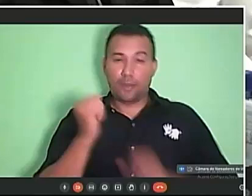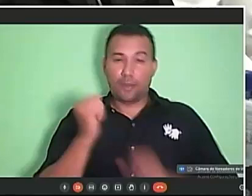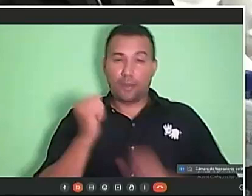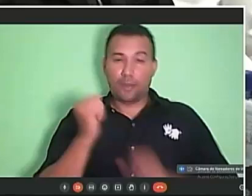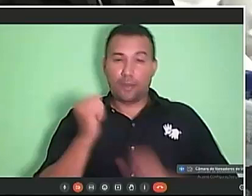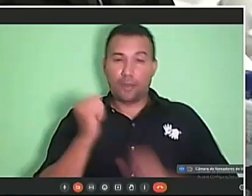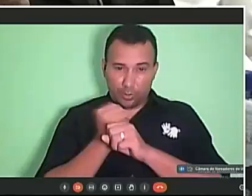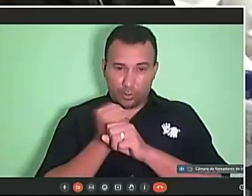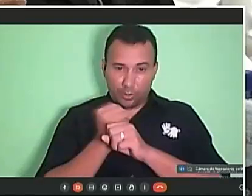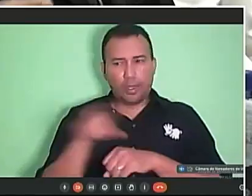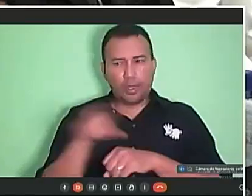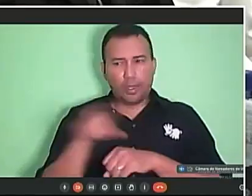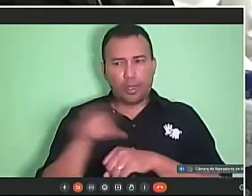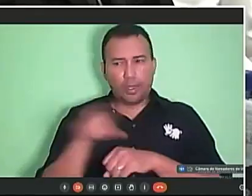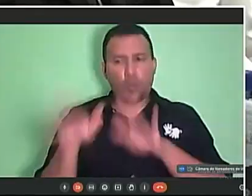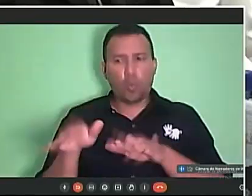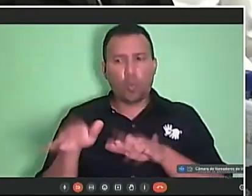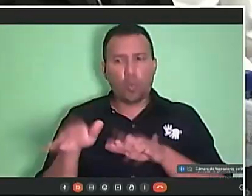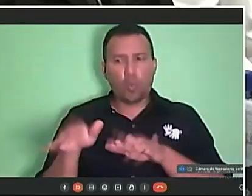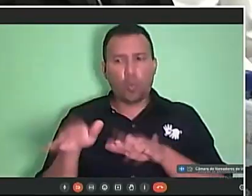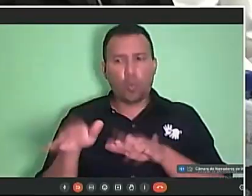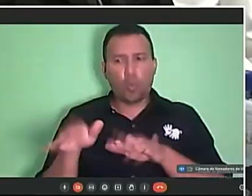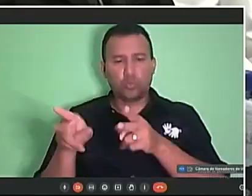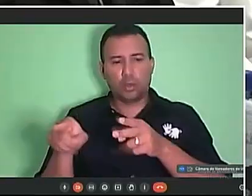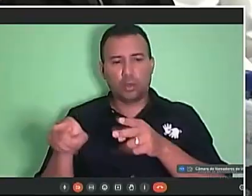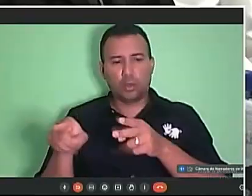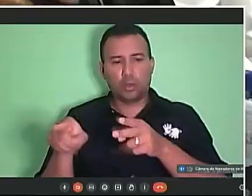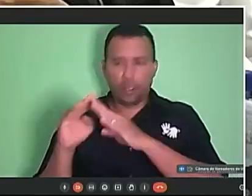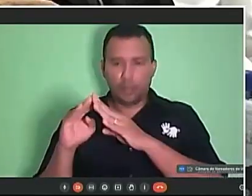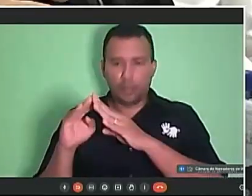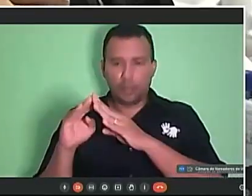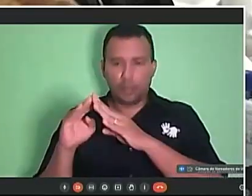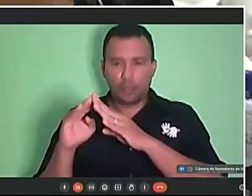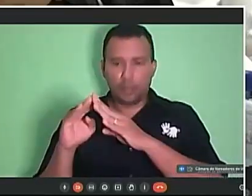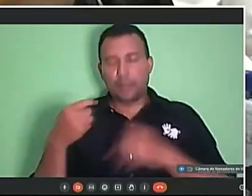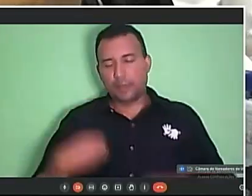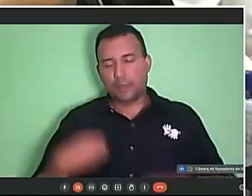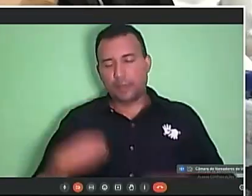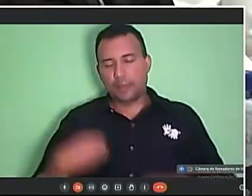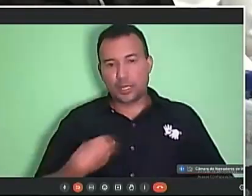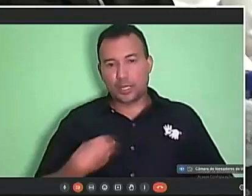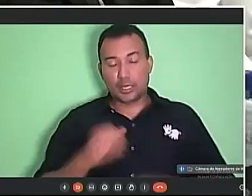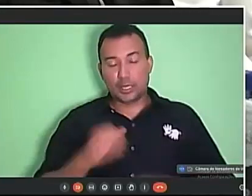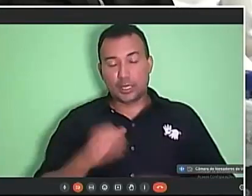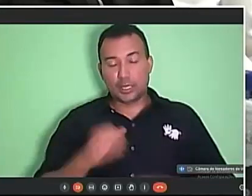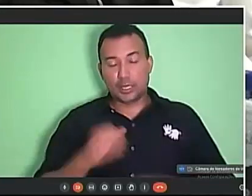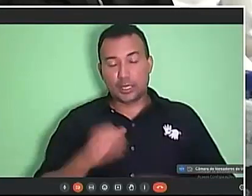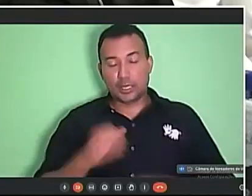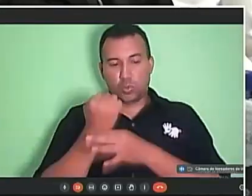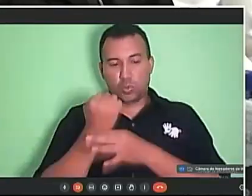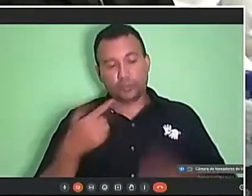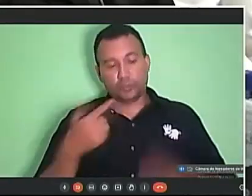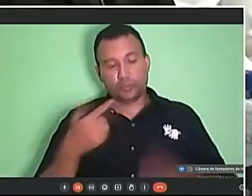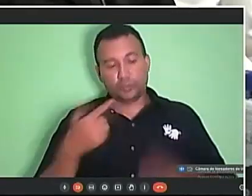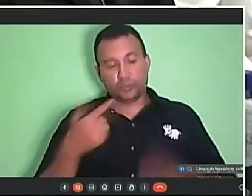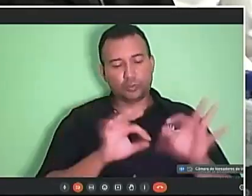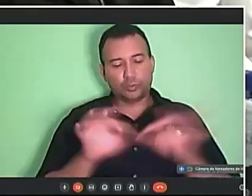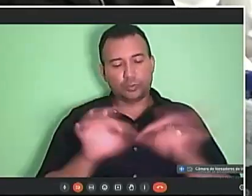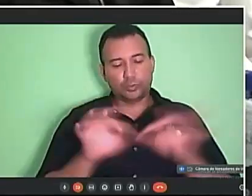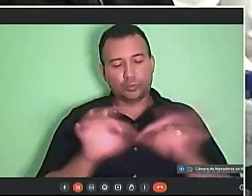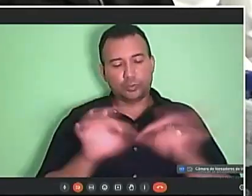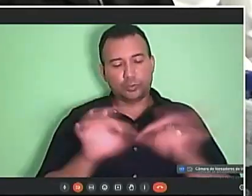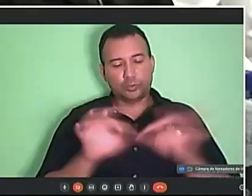nós precisamos achar alternativas para que elas possam morar com segurança. E o nosso plano diretor, que vai ser encaminhado para a Câmara, já contempla